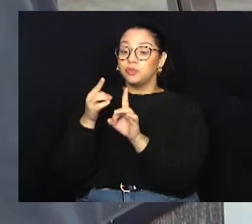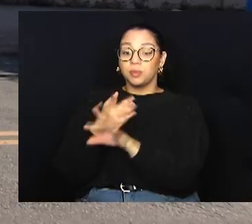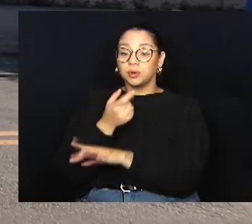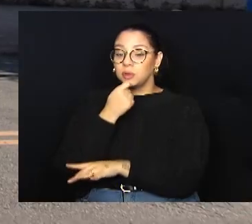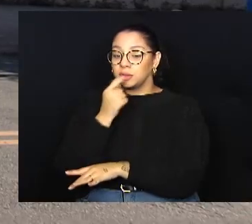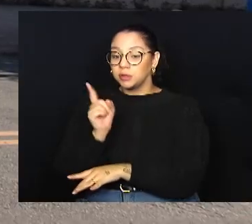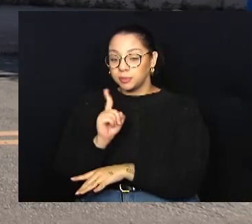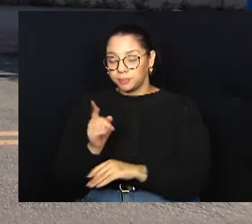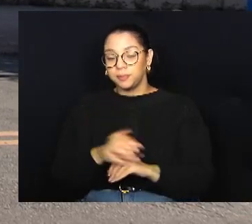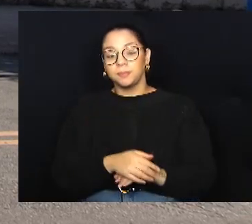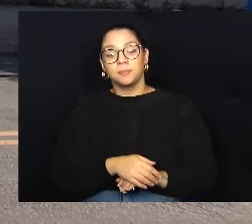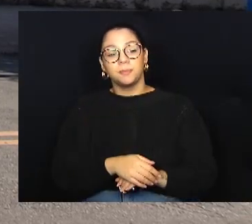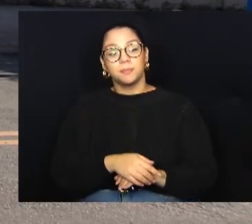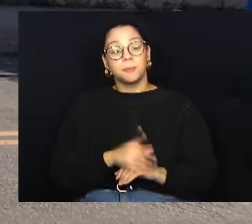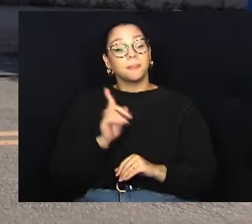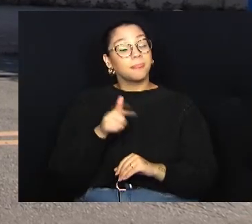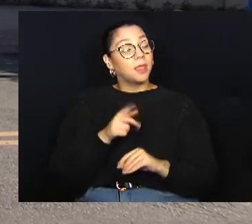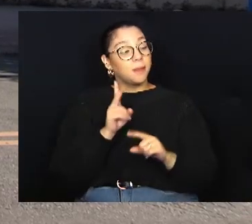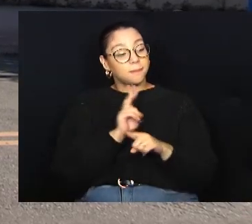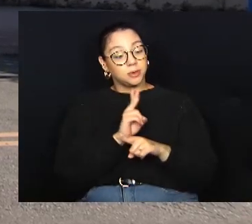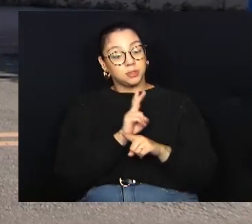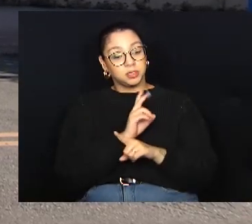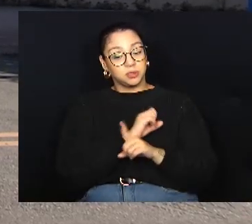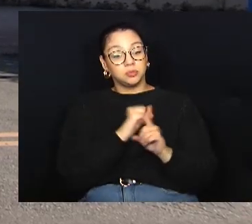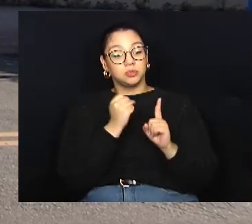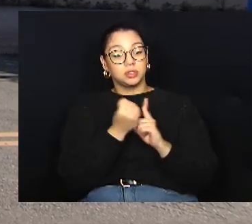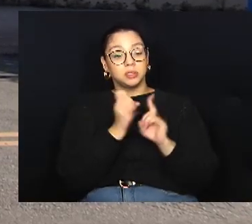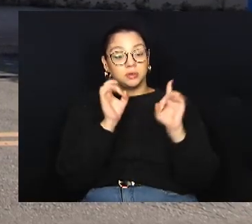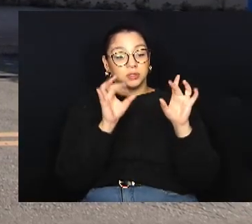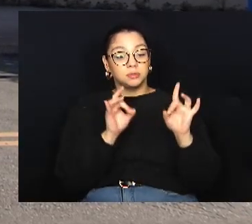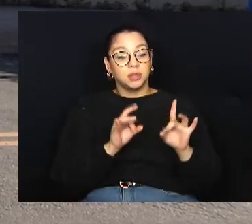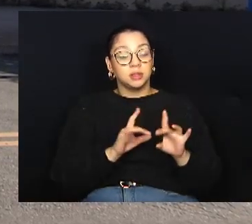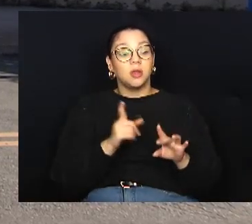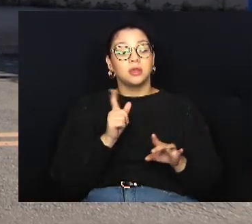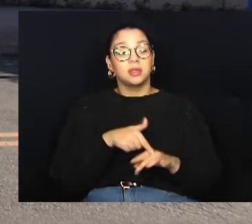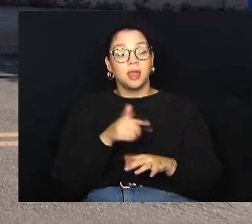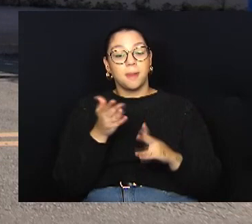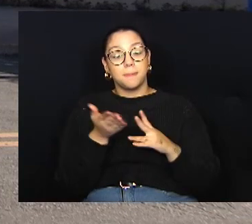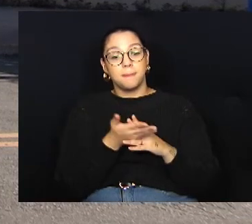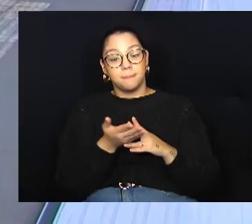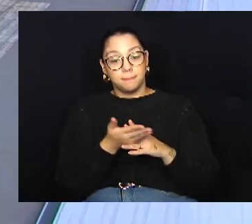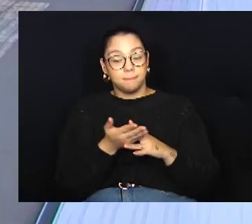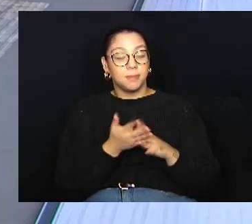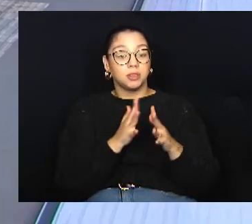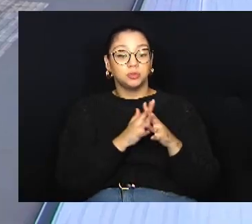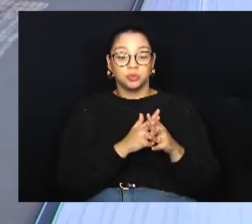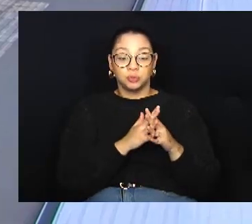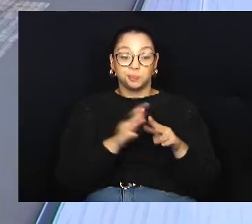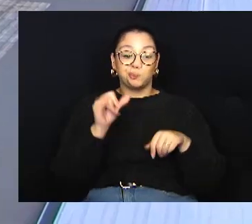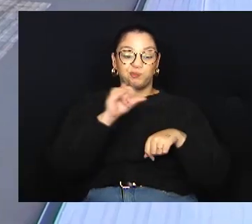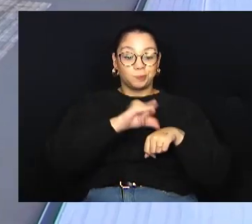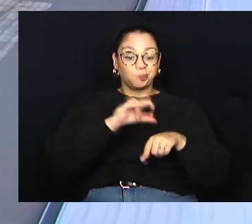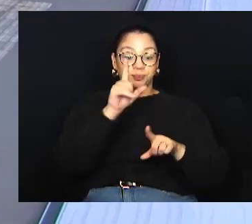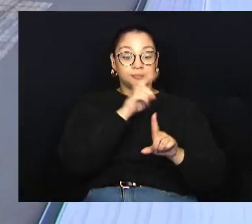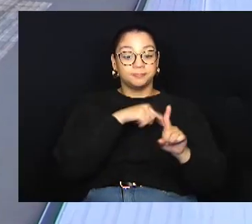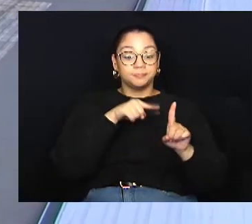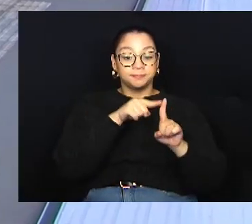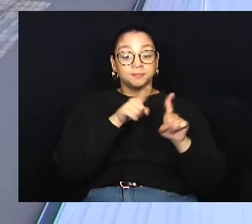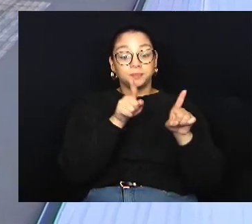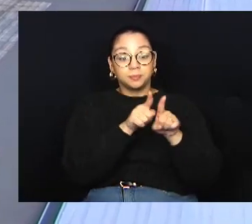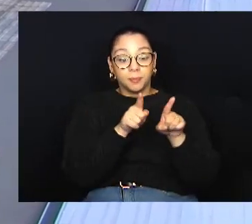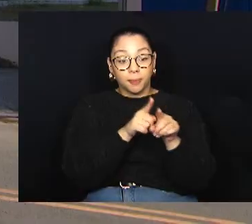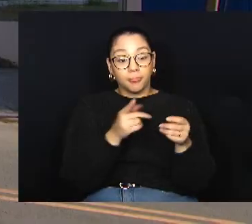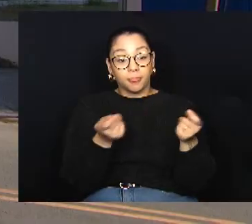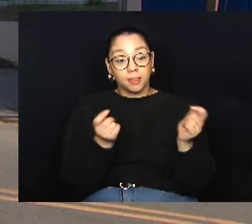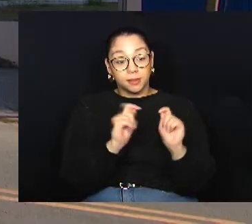destino dele. Baseado na proteção social especial de média complexidade, o centro também visa